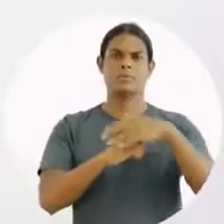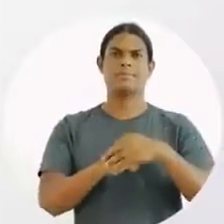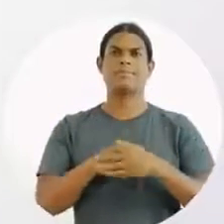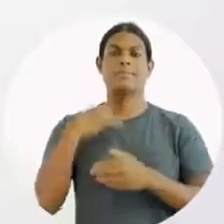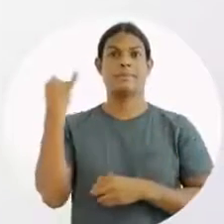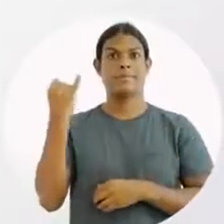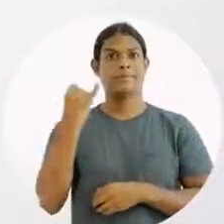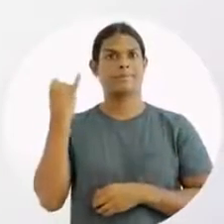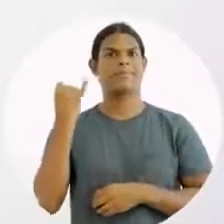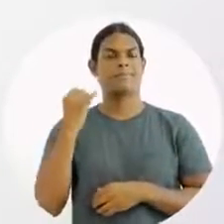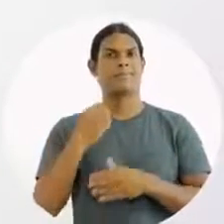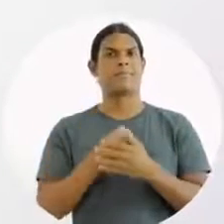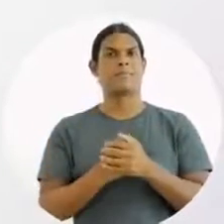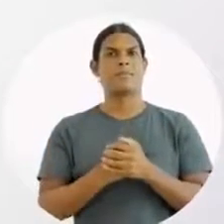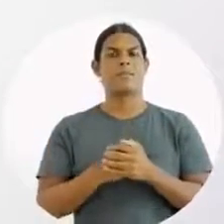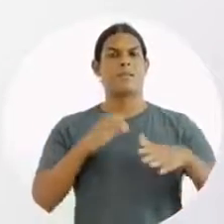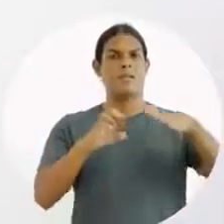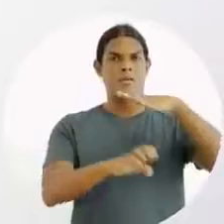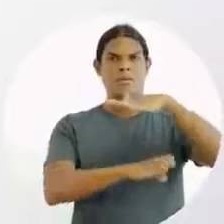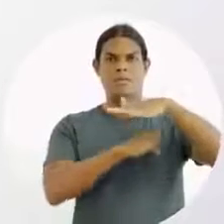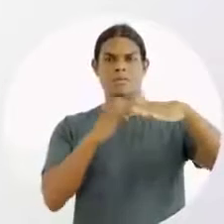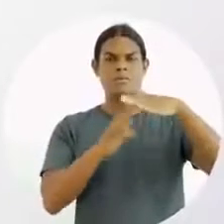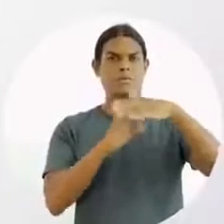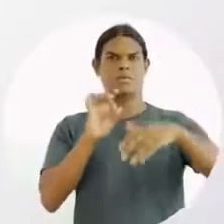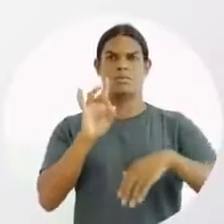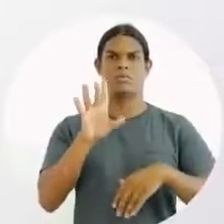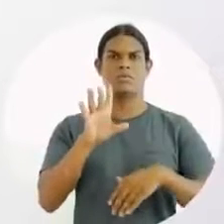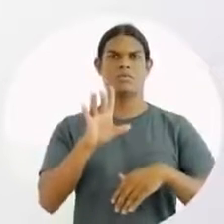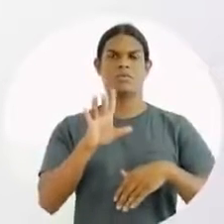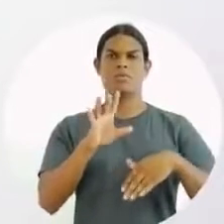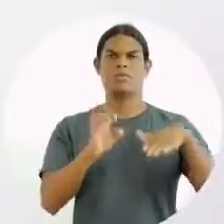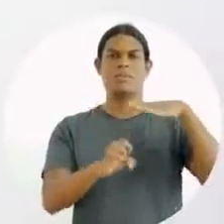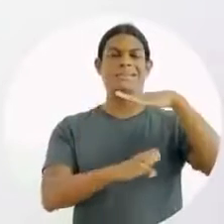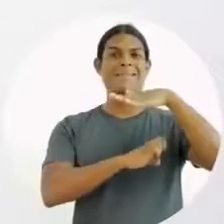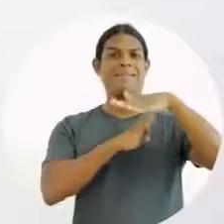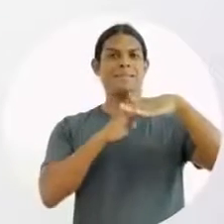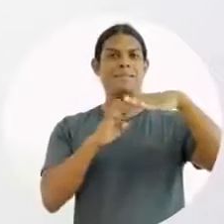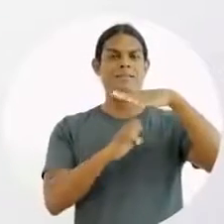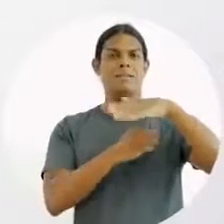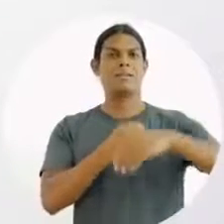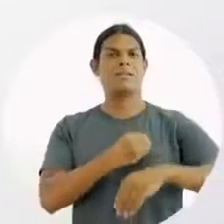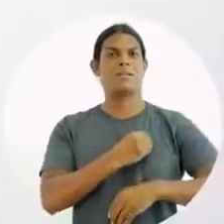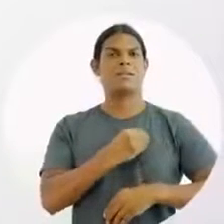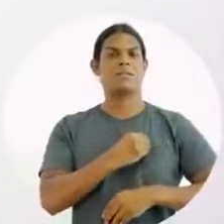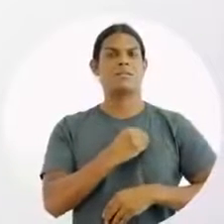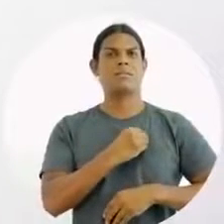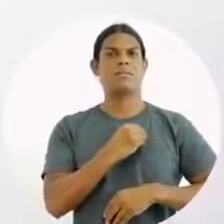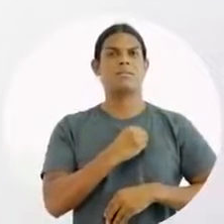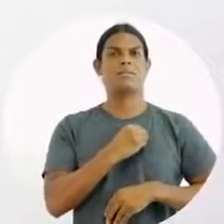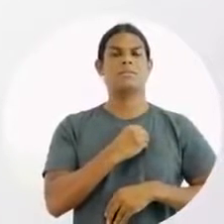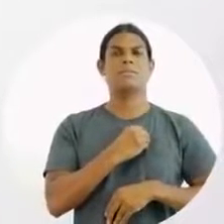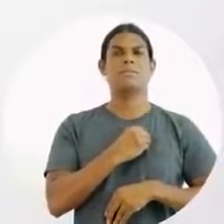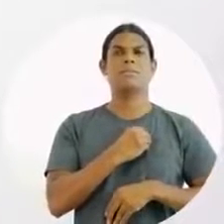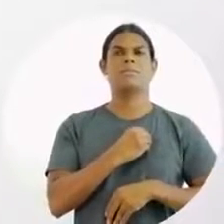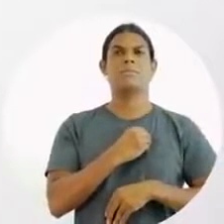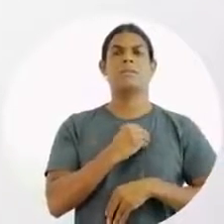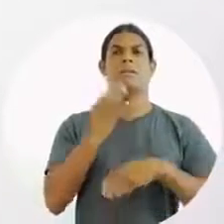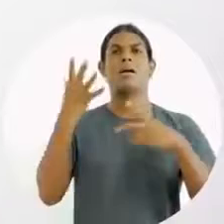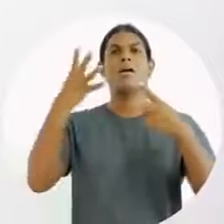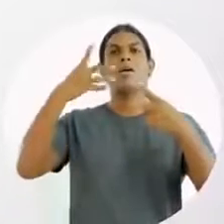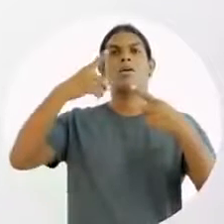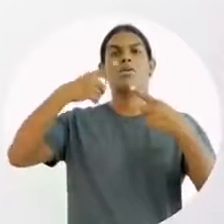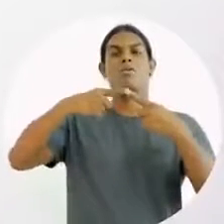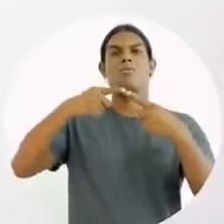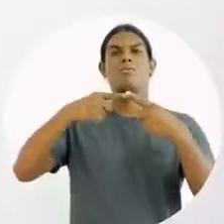entenda. A organização ela não existe apenas por ela mesma. A organização ela existe também para suprir objetivos